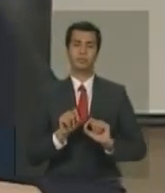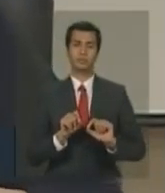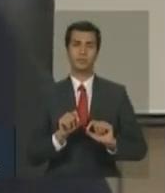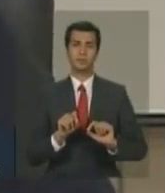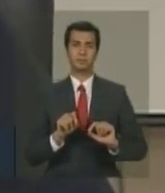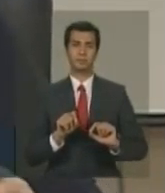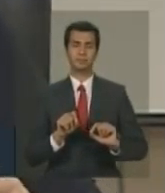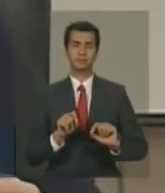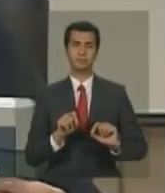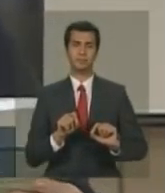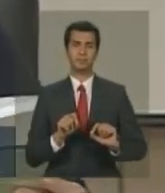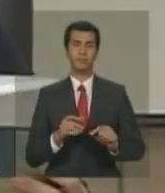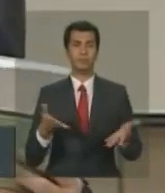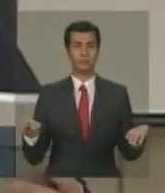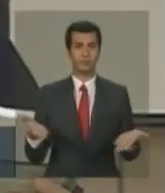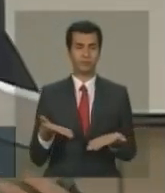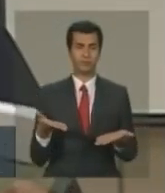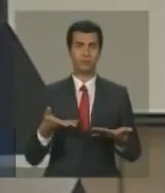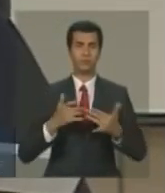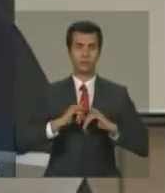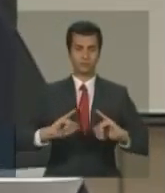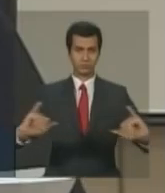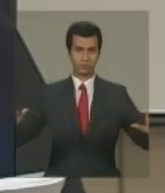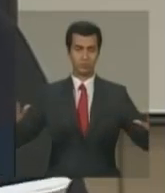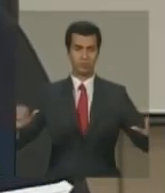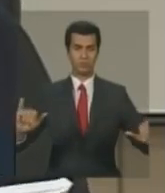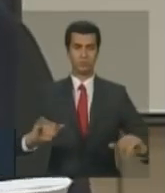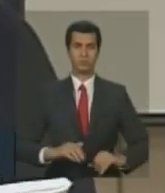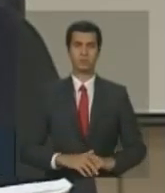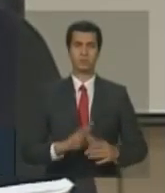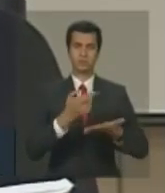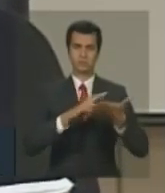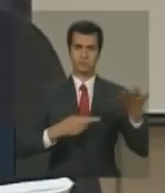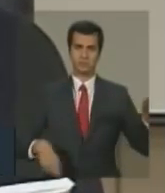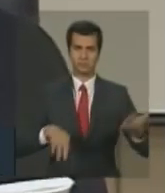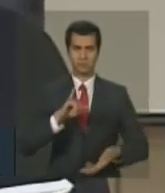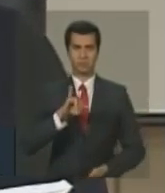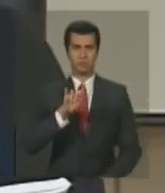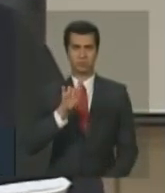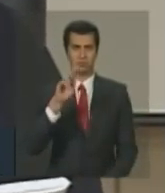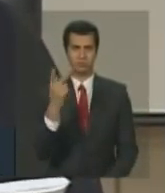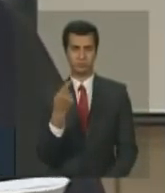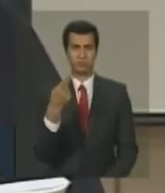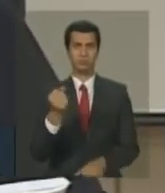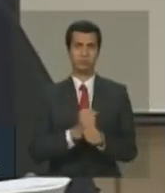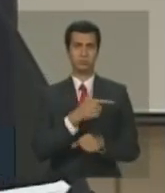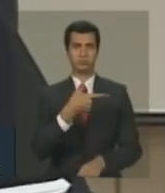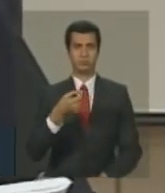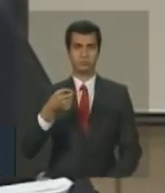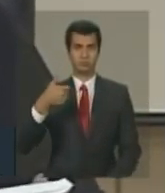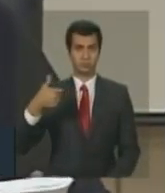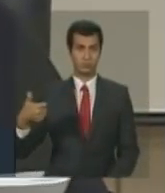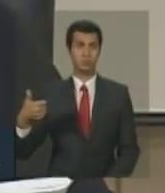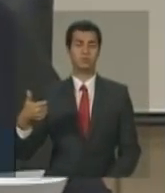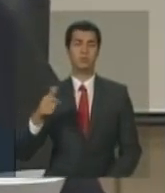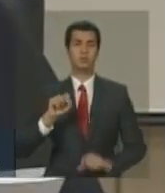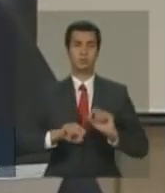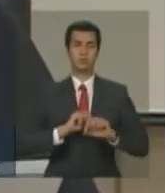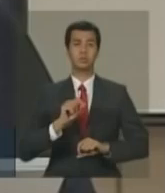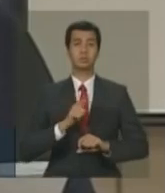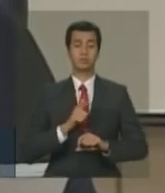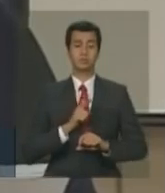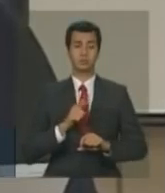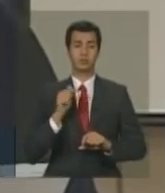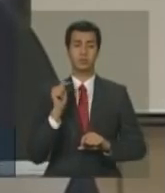sendo divulgado no relatório de desenvolvimento humano de 2011, trabalha com o índice de